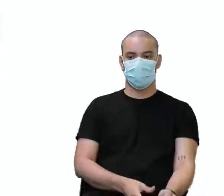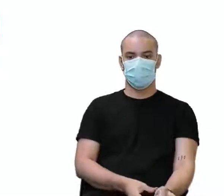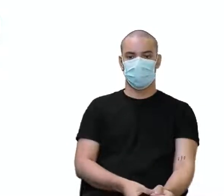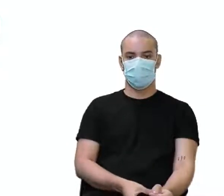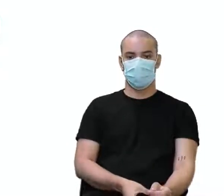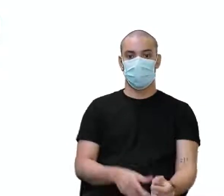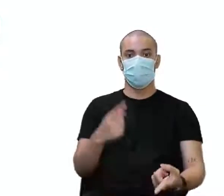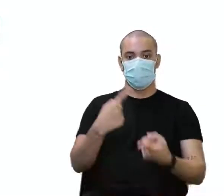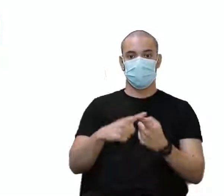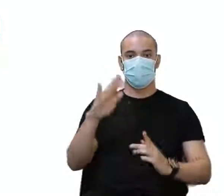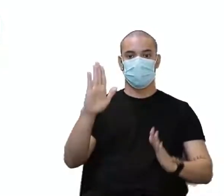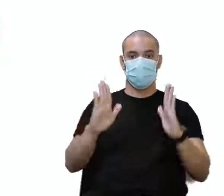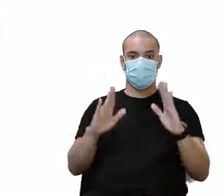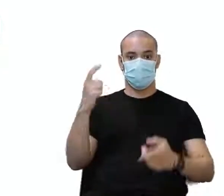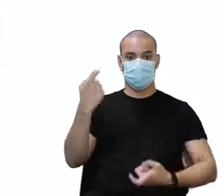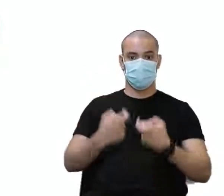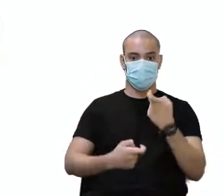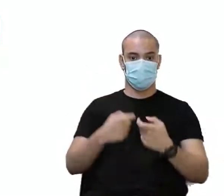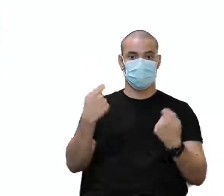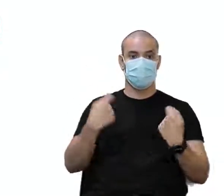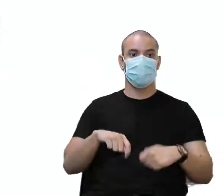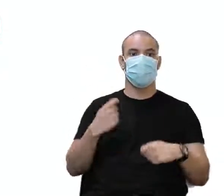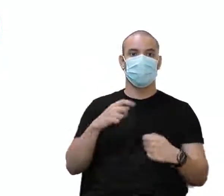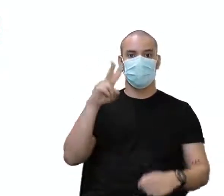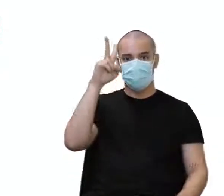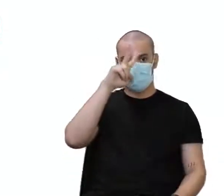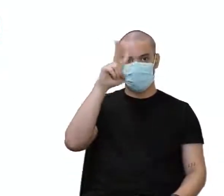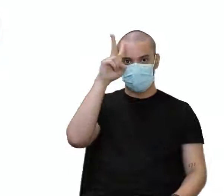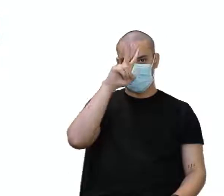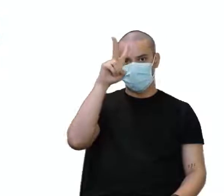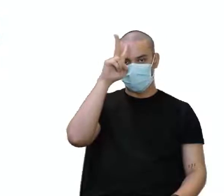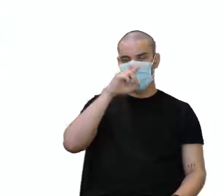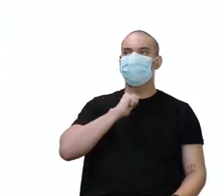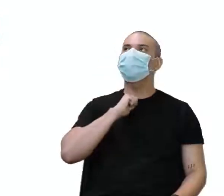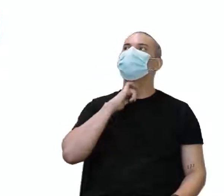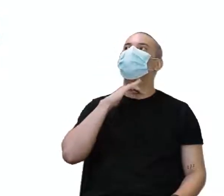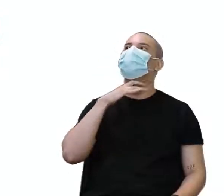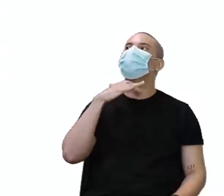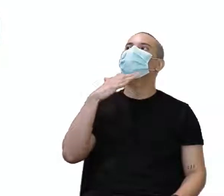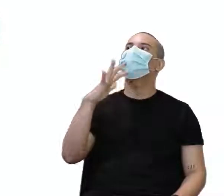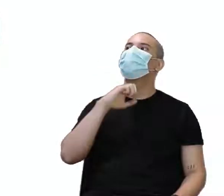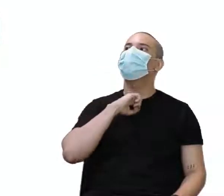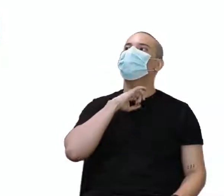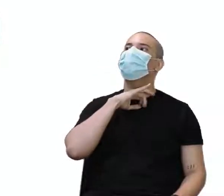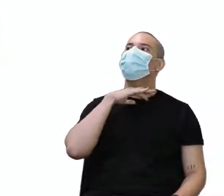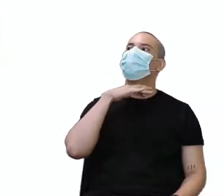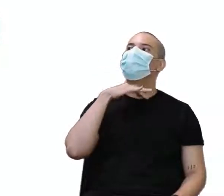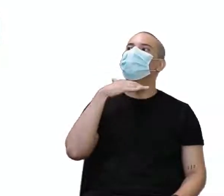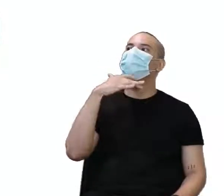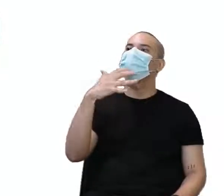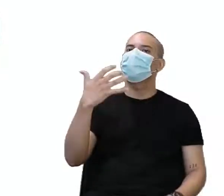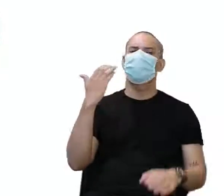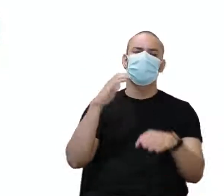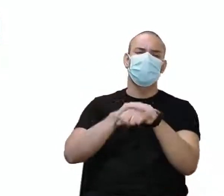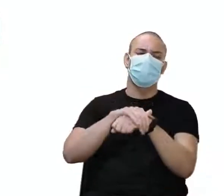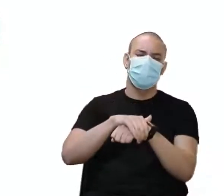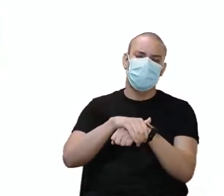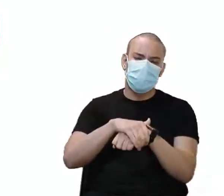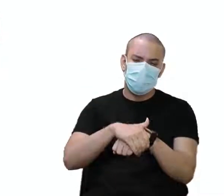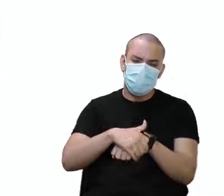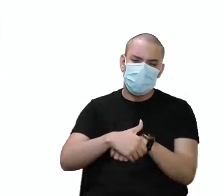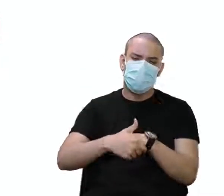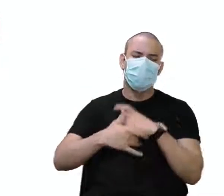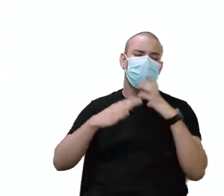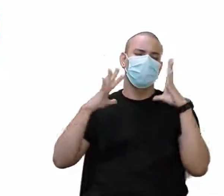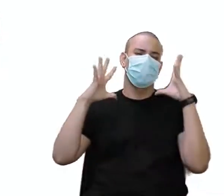reprodutivo, esses animais precisam vocalizar para atrair as suas fêmeas e passam a noite inteirinha que Deus dá.